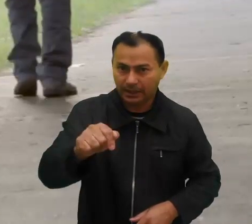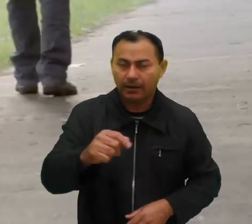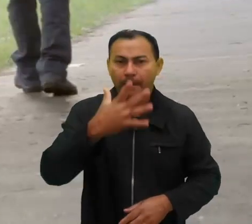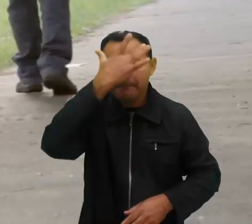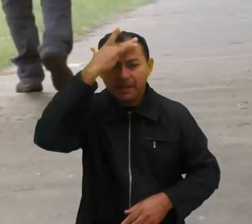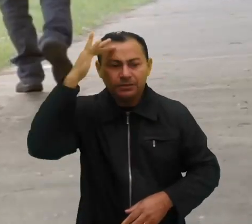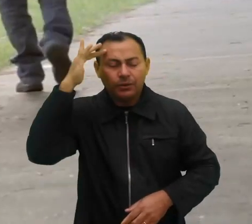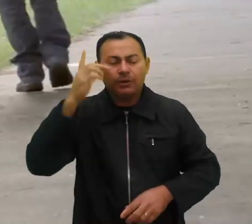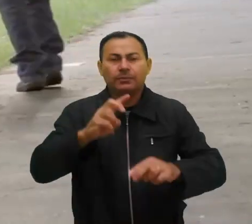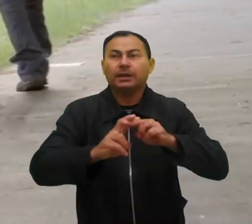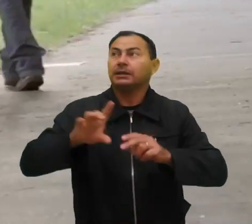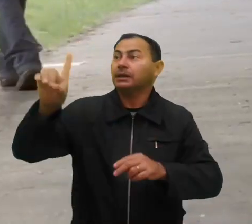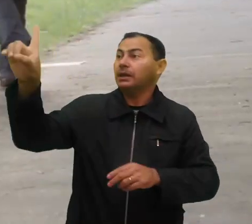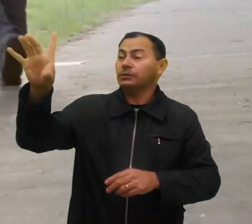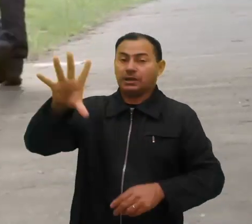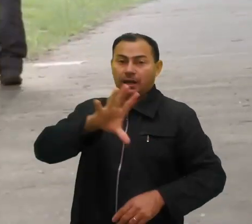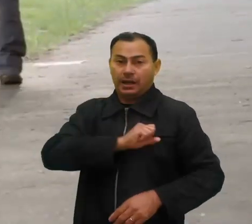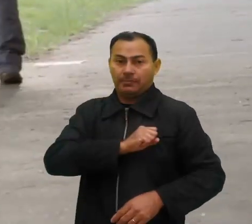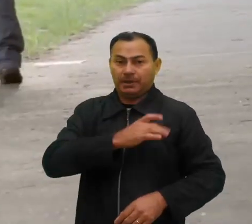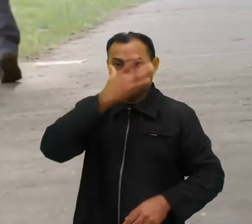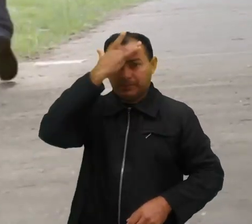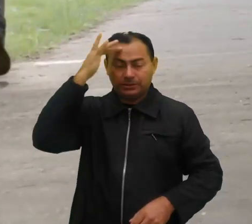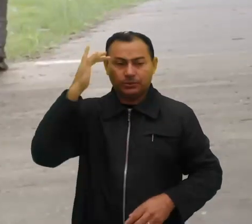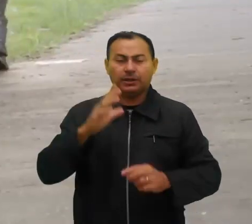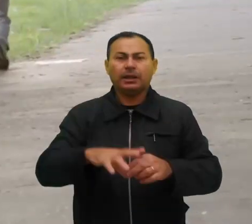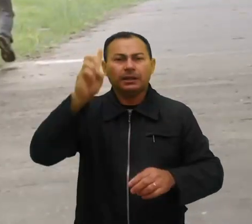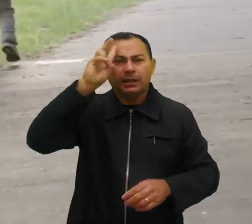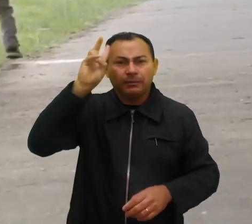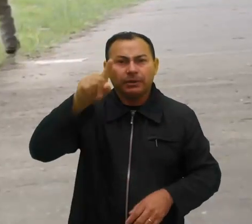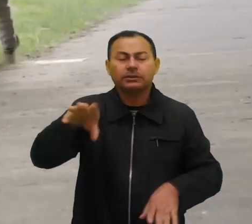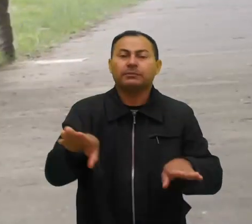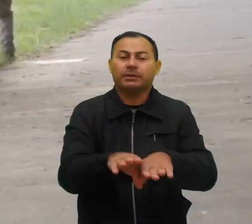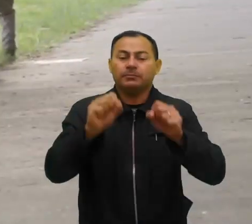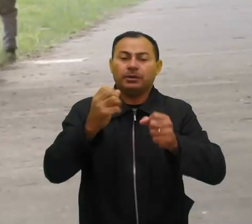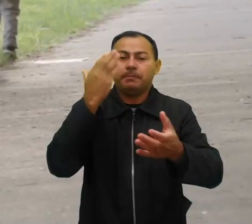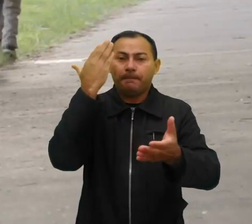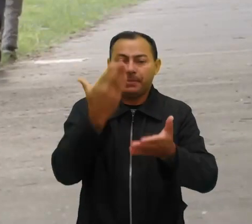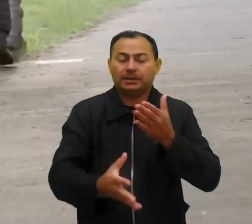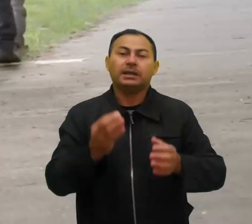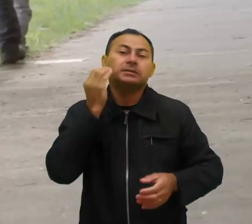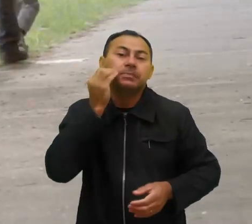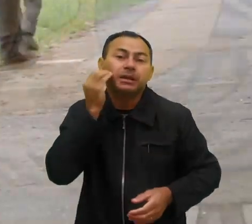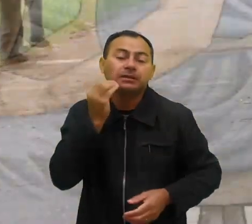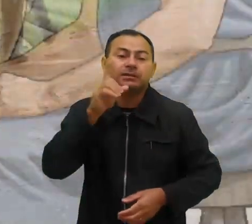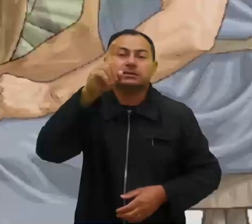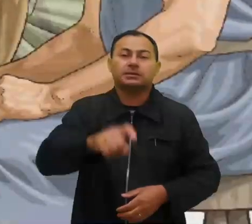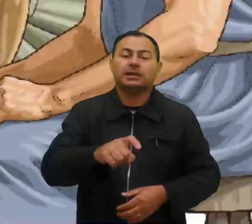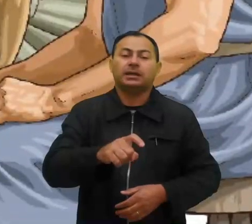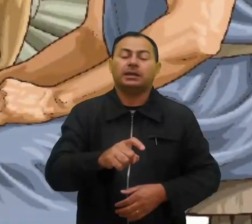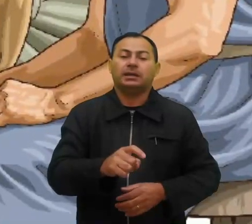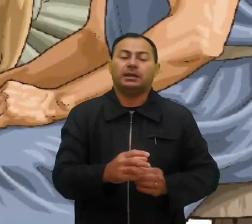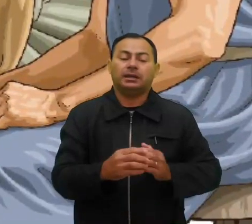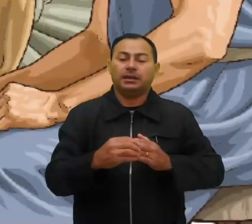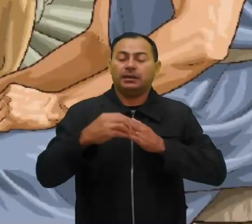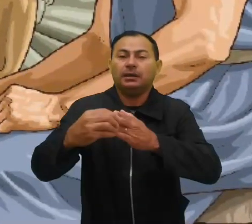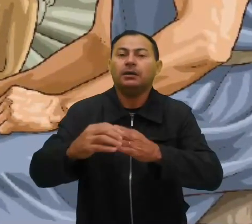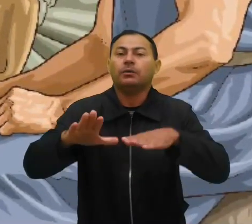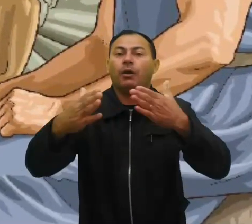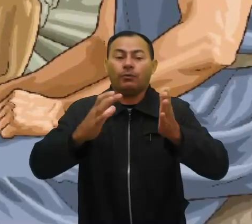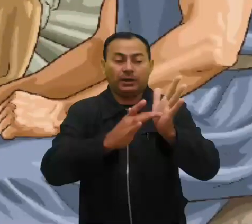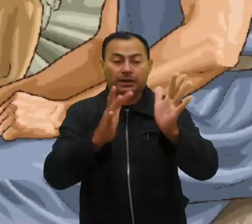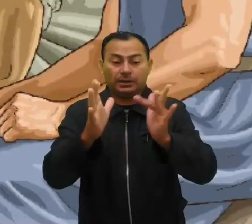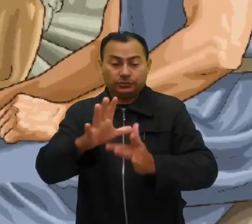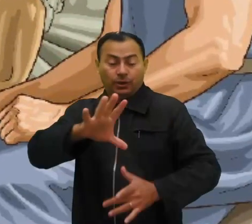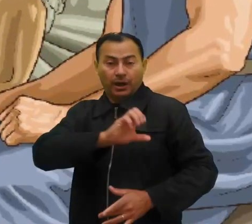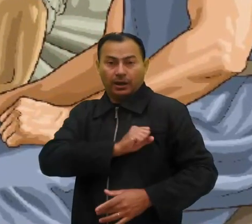é uma pessoa através de quem Deus ama as pessoas, lembre-se que você pode perder a experiência de ser um veículo através do qual